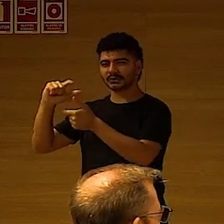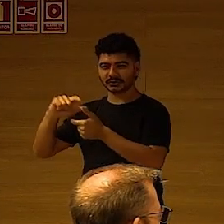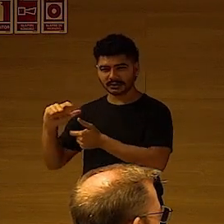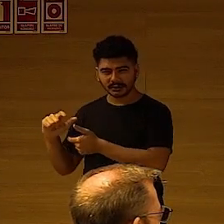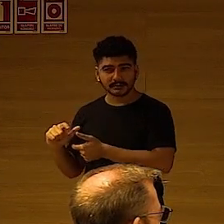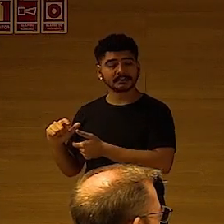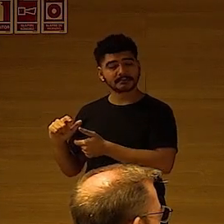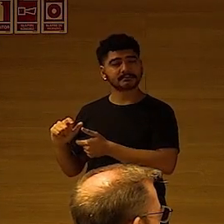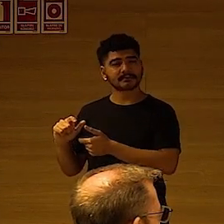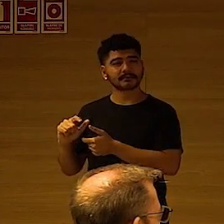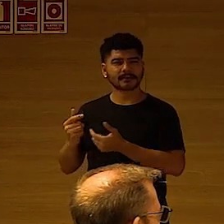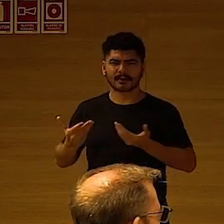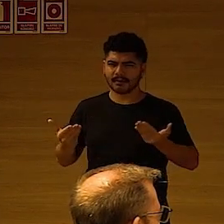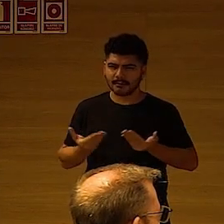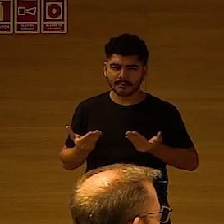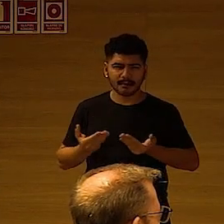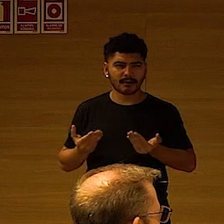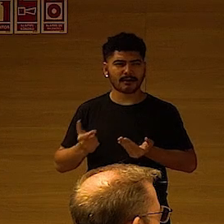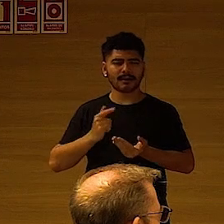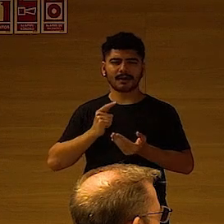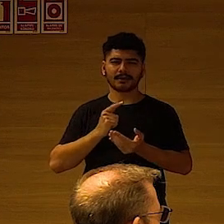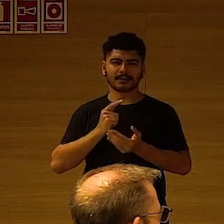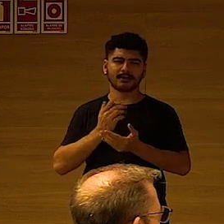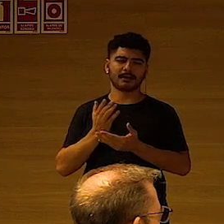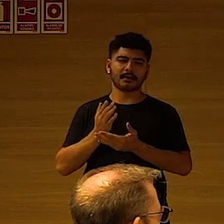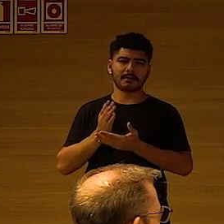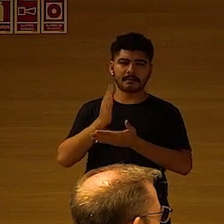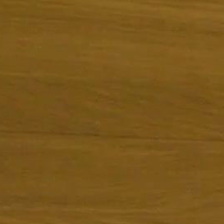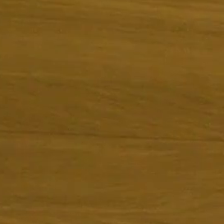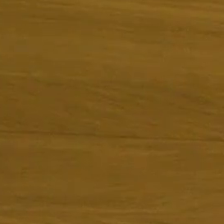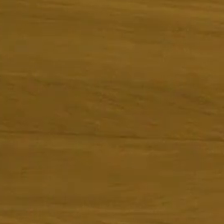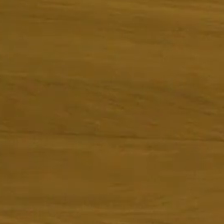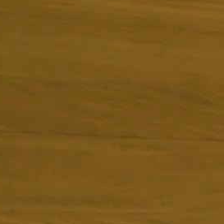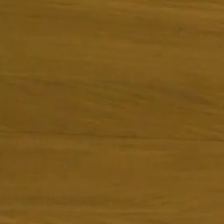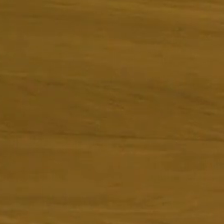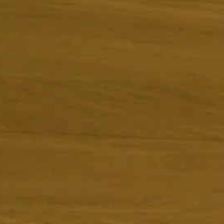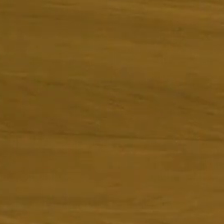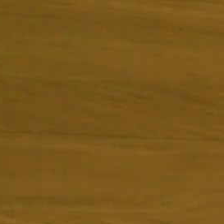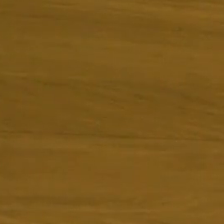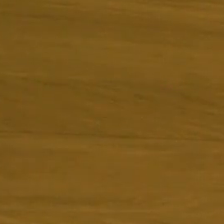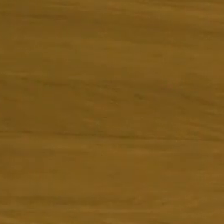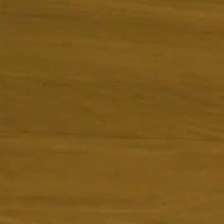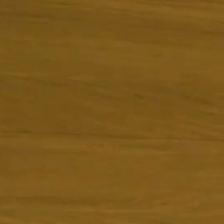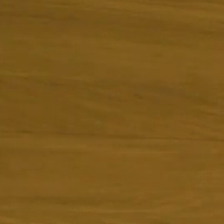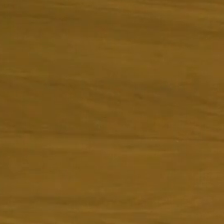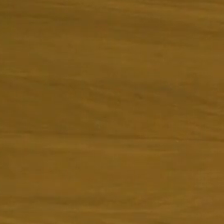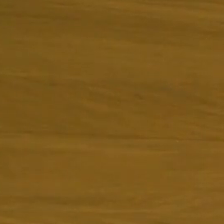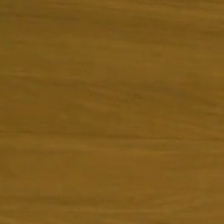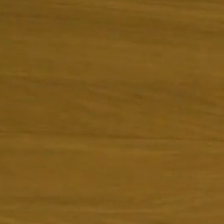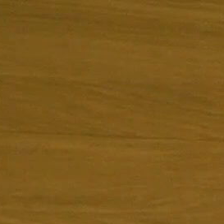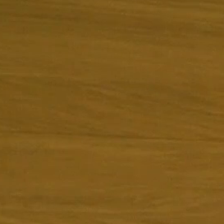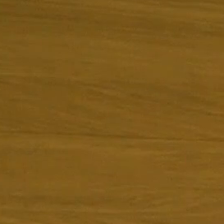uma parcela da população estar ligada no celular 24 horas por dia, não significa que toda a população